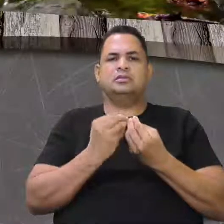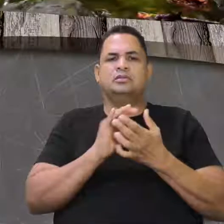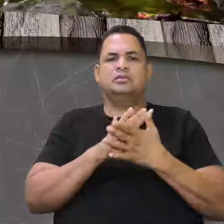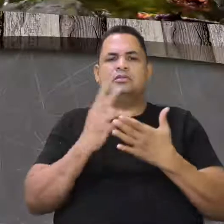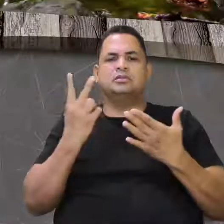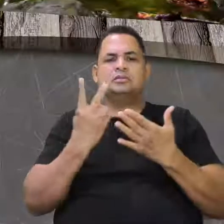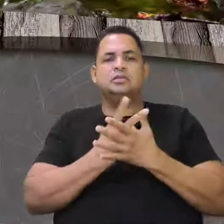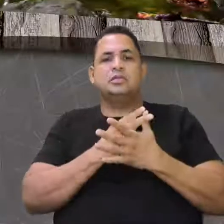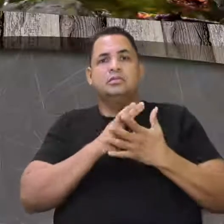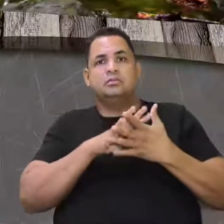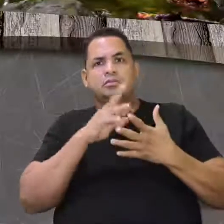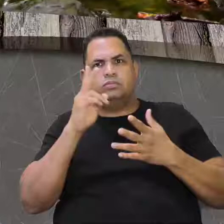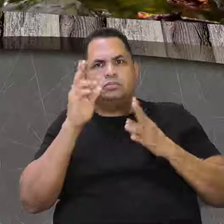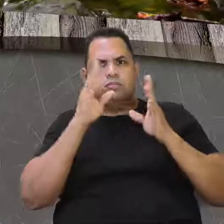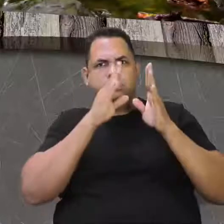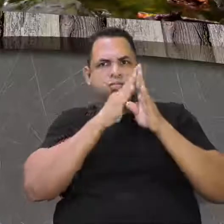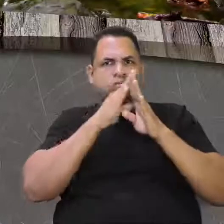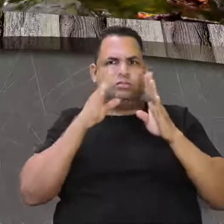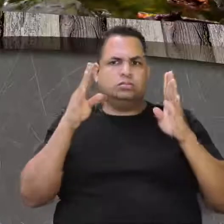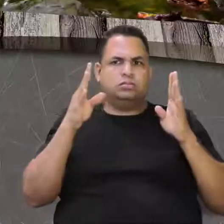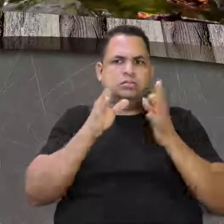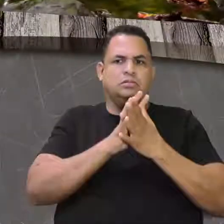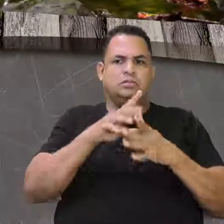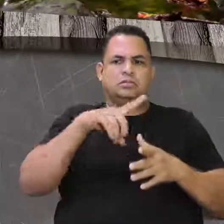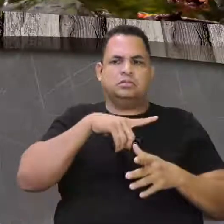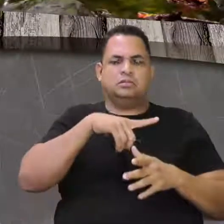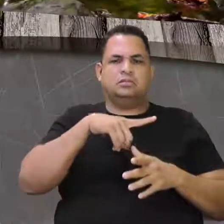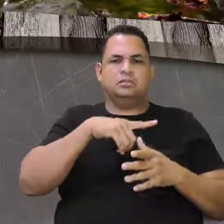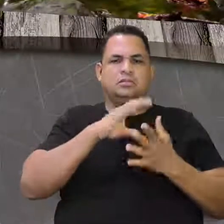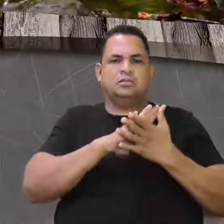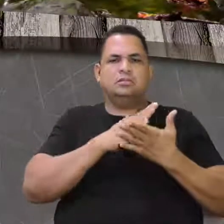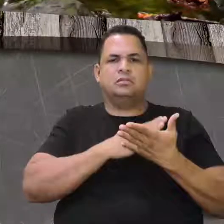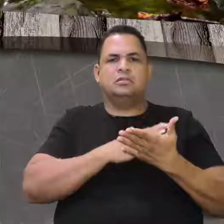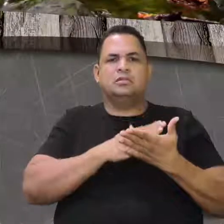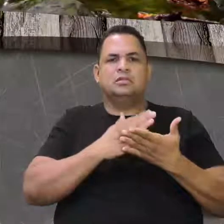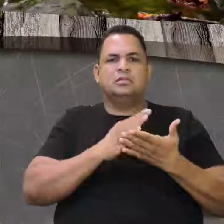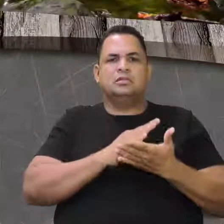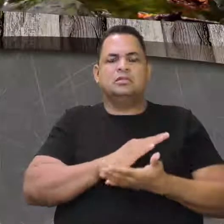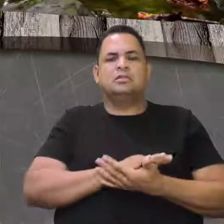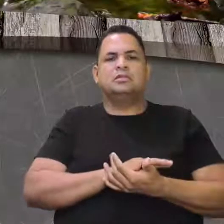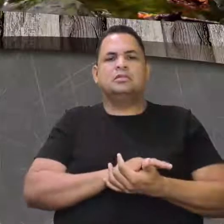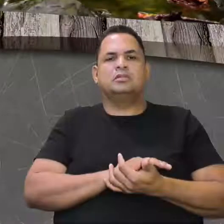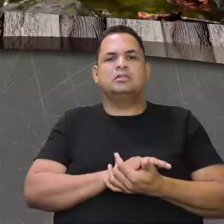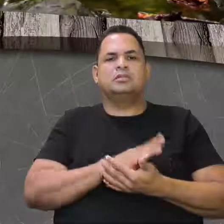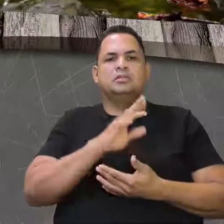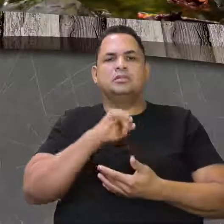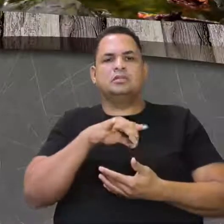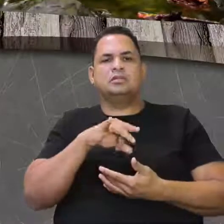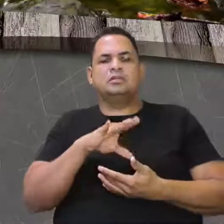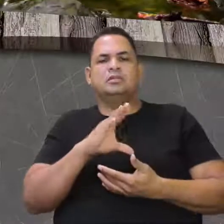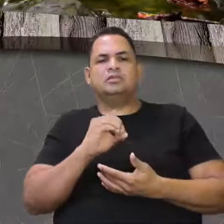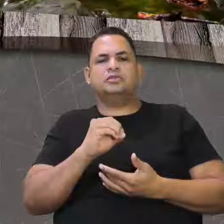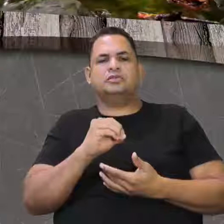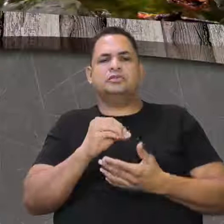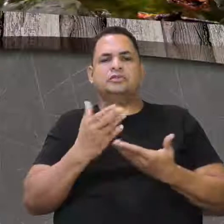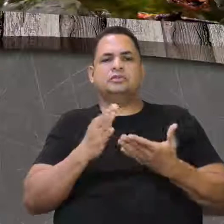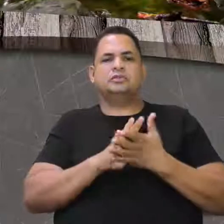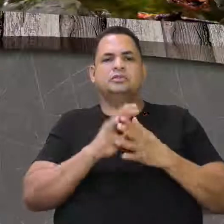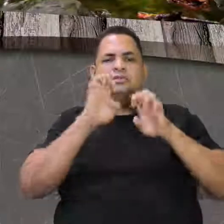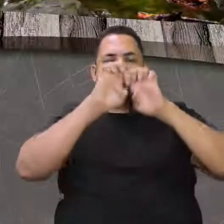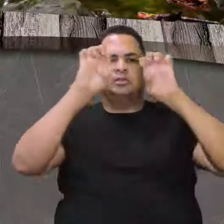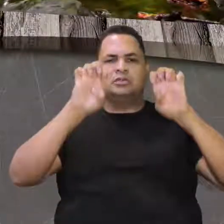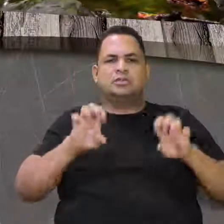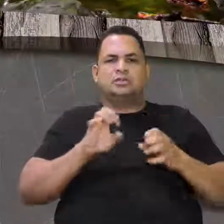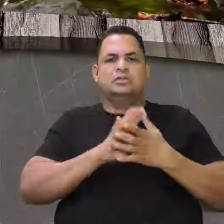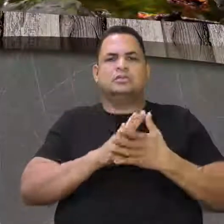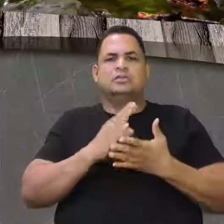provocam alucinações e elas têm princípios, né, ativos, têm